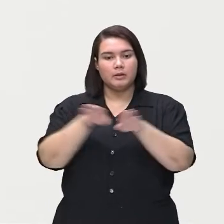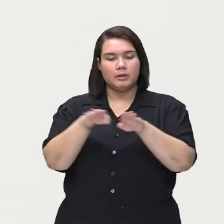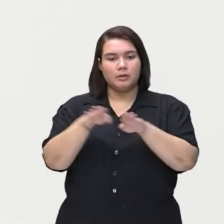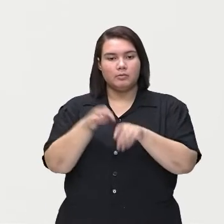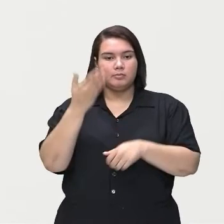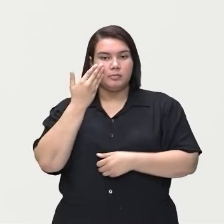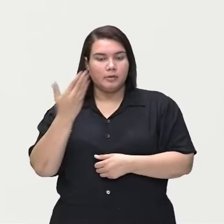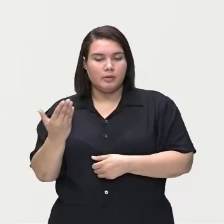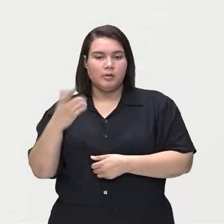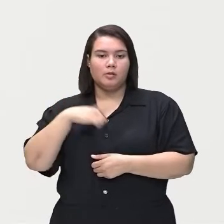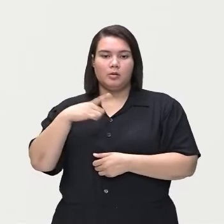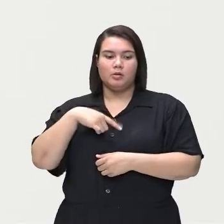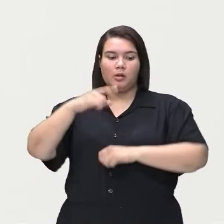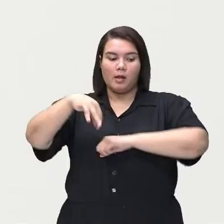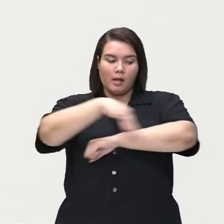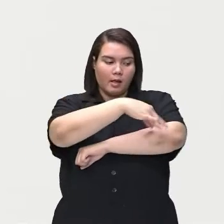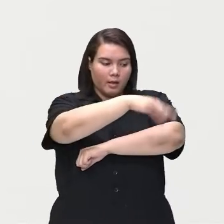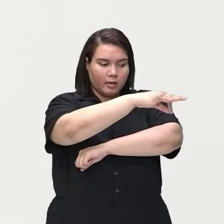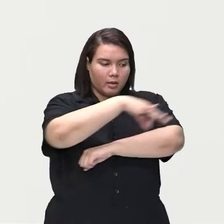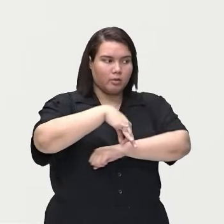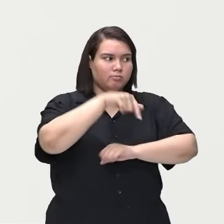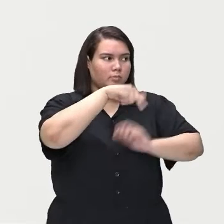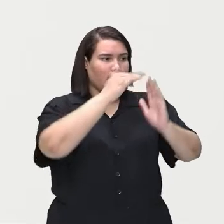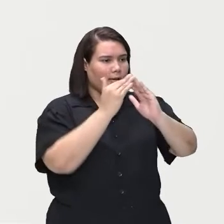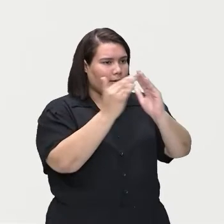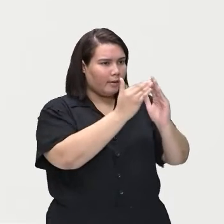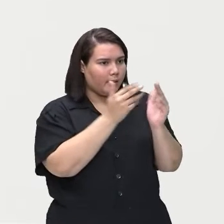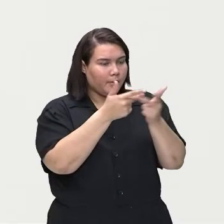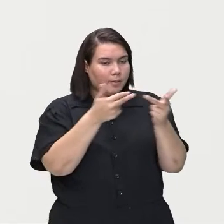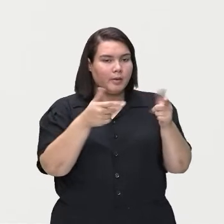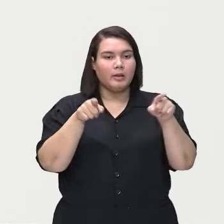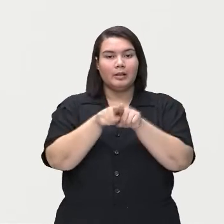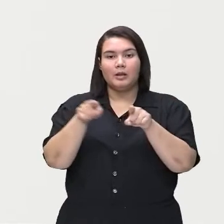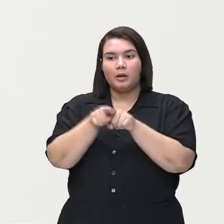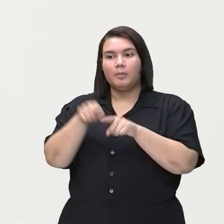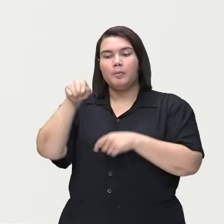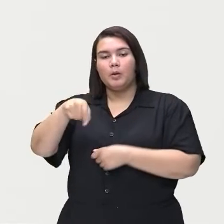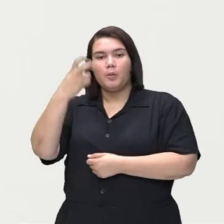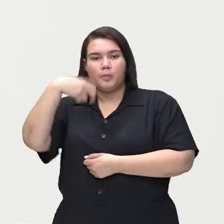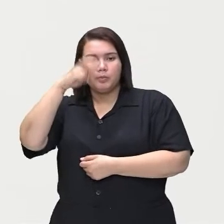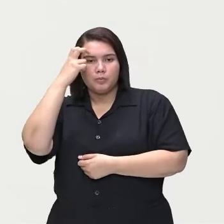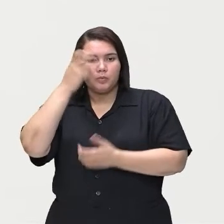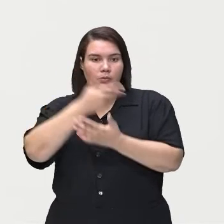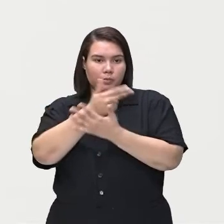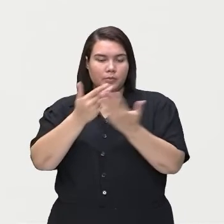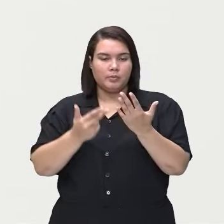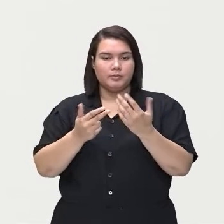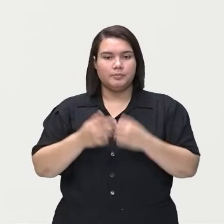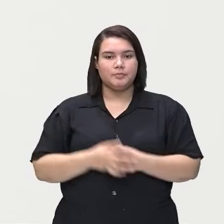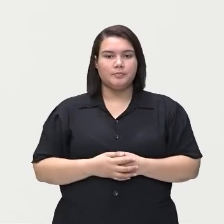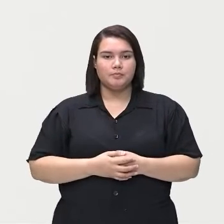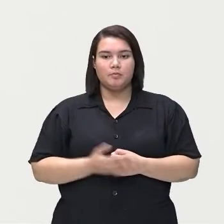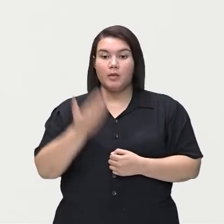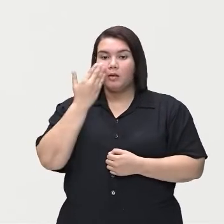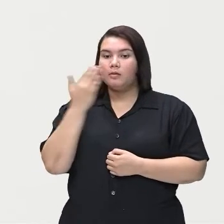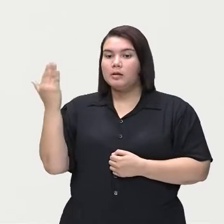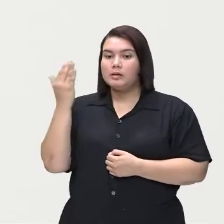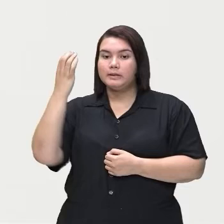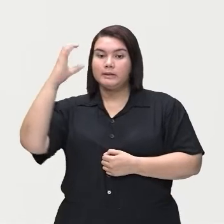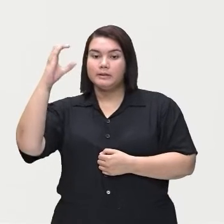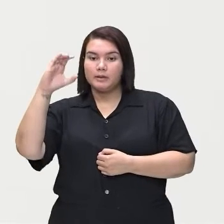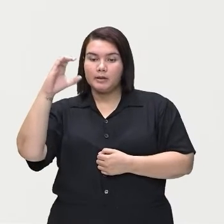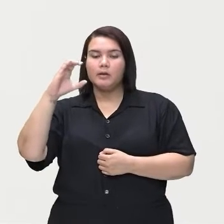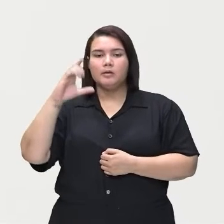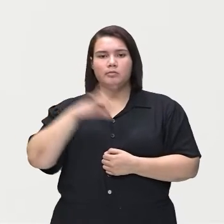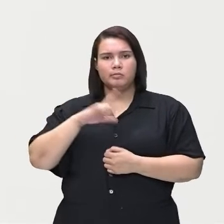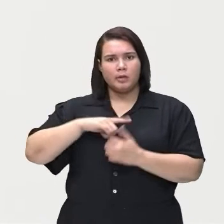na arquitetura e nas esculturas. Na ciência, ó, eles eram muito avançados em